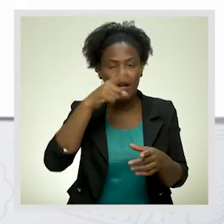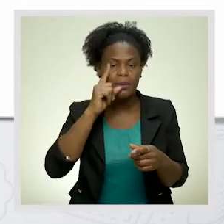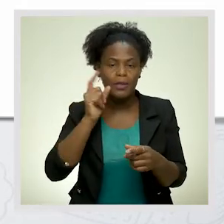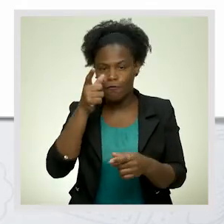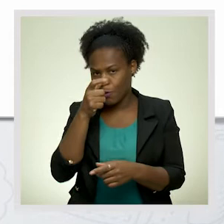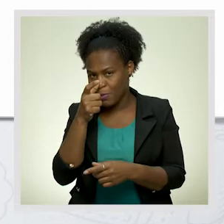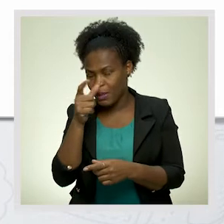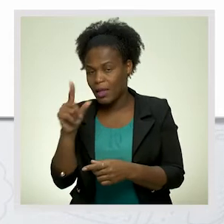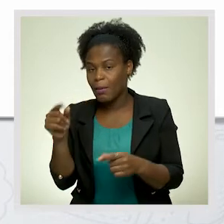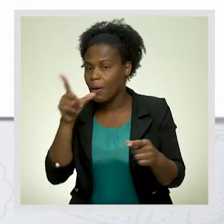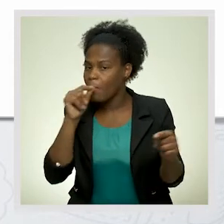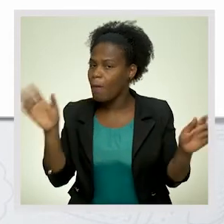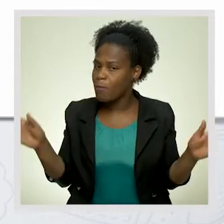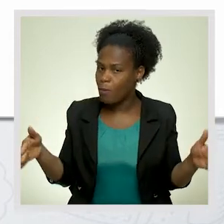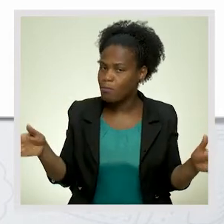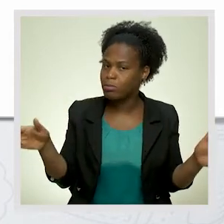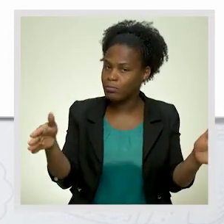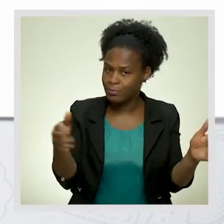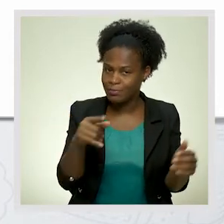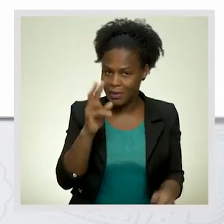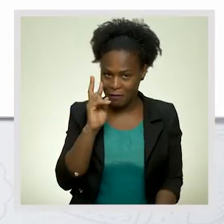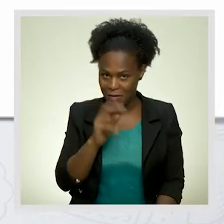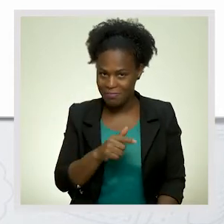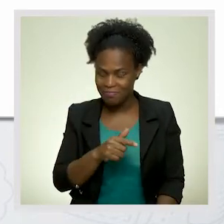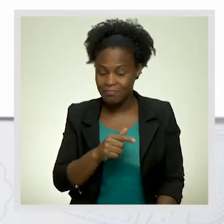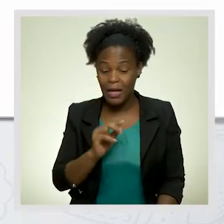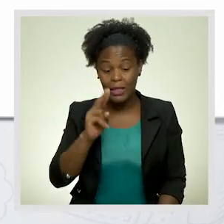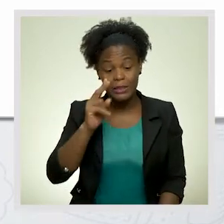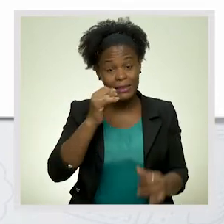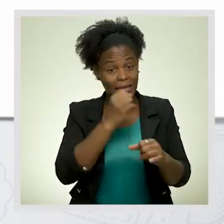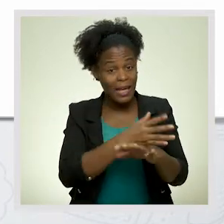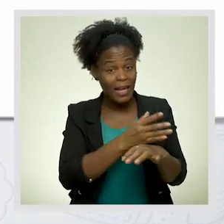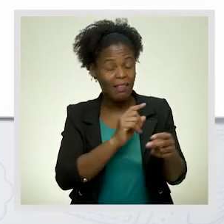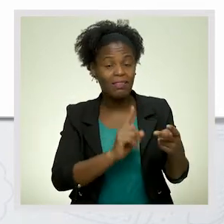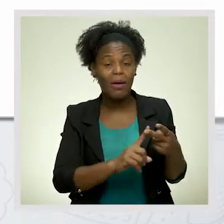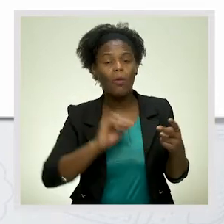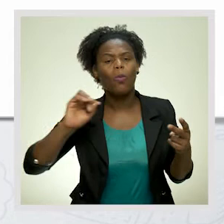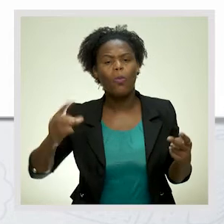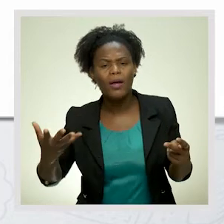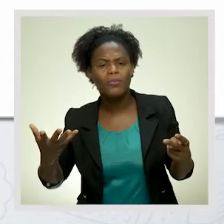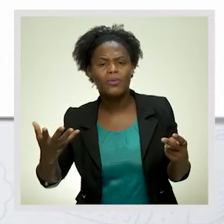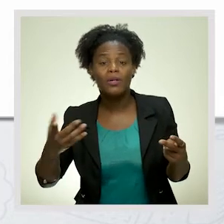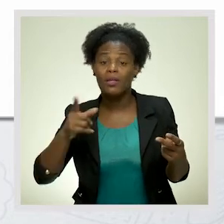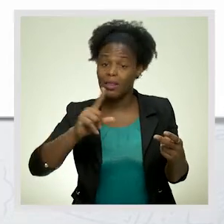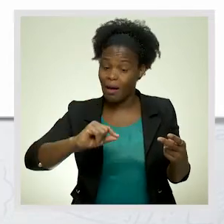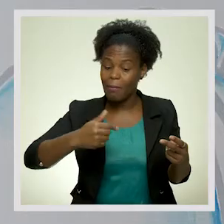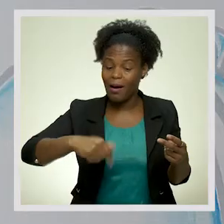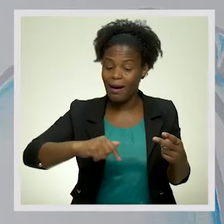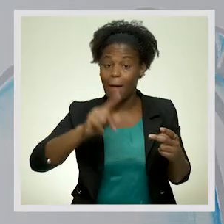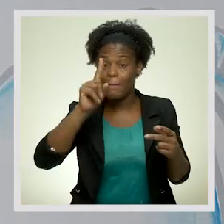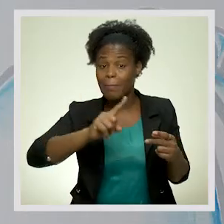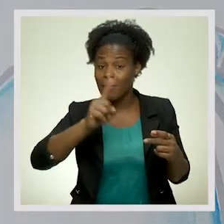pombo. Estão a ver? A seguir temos quando, também, que vem na primeira parte